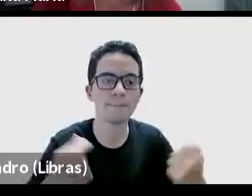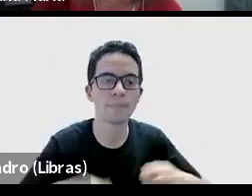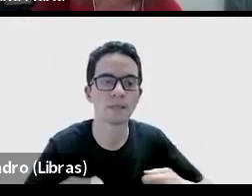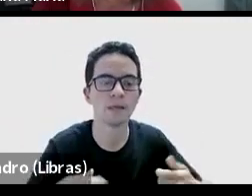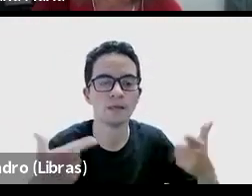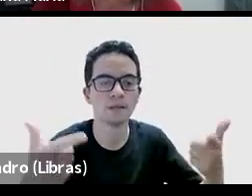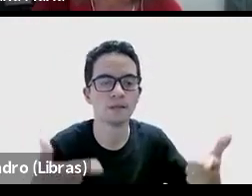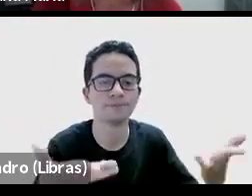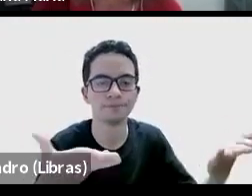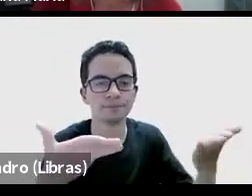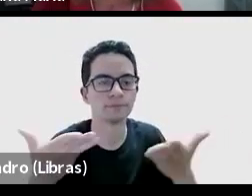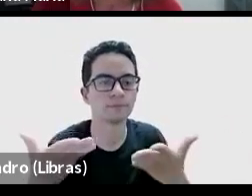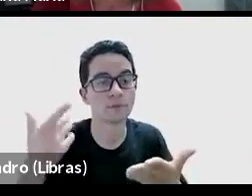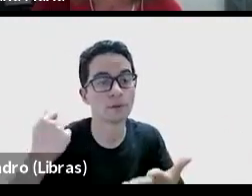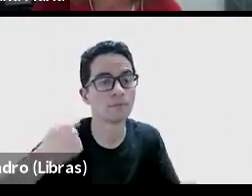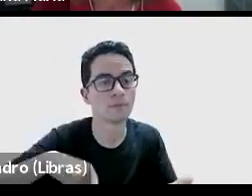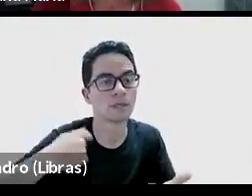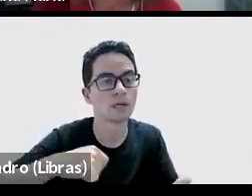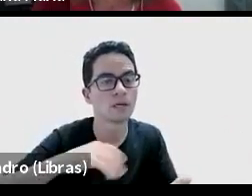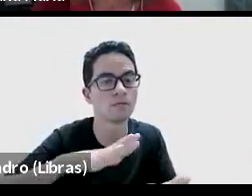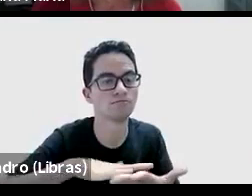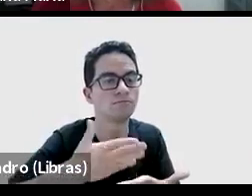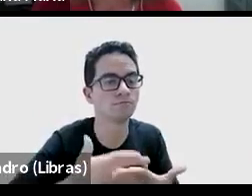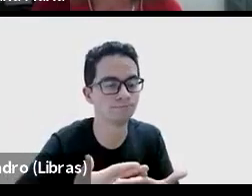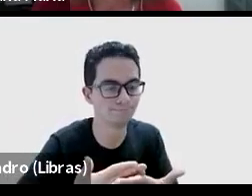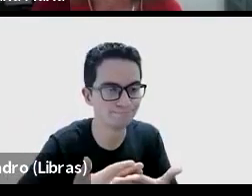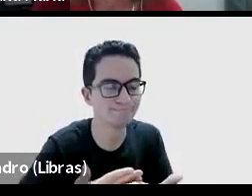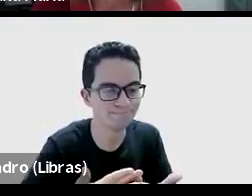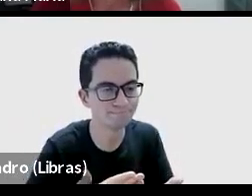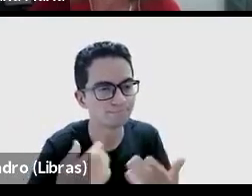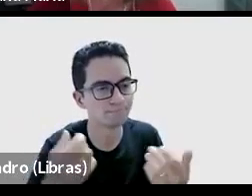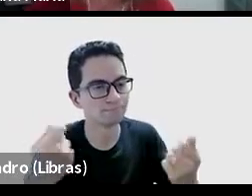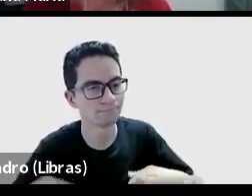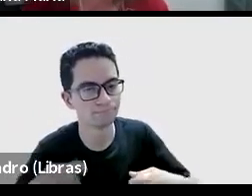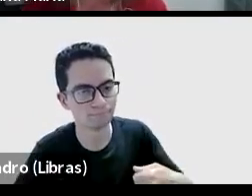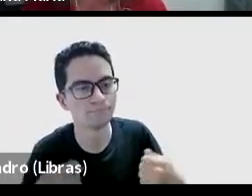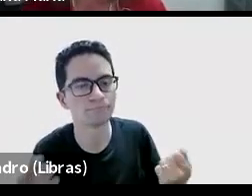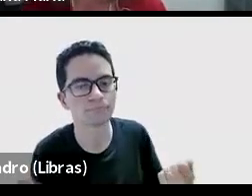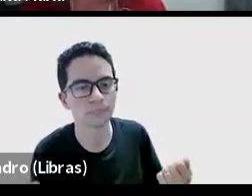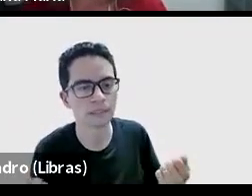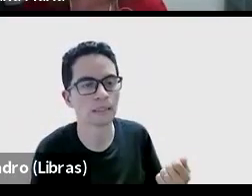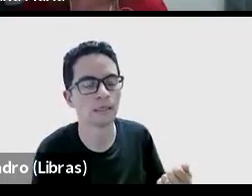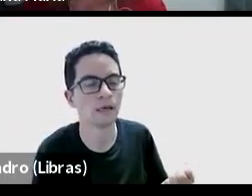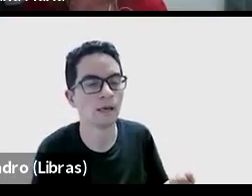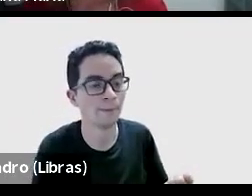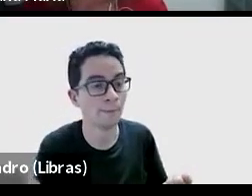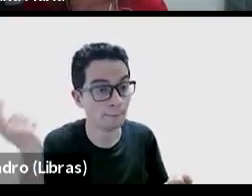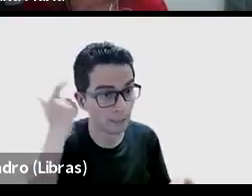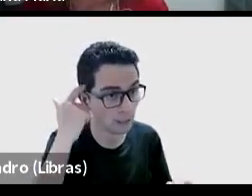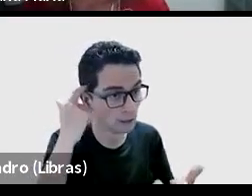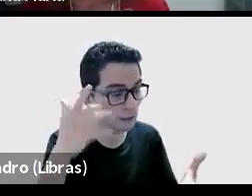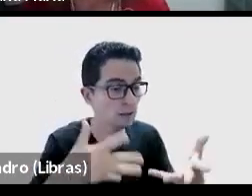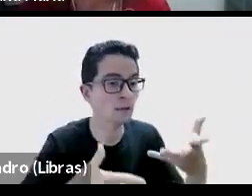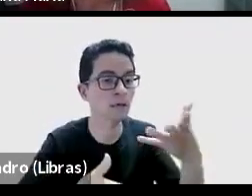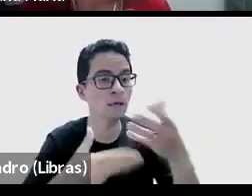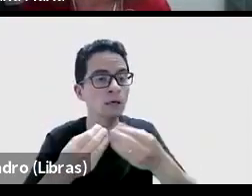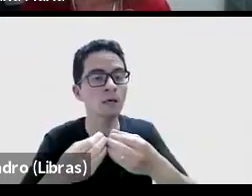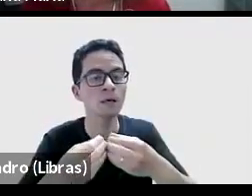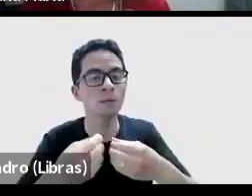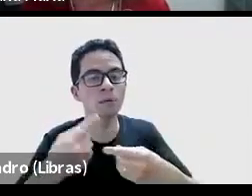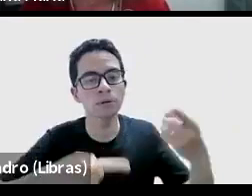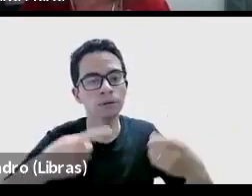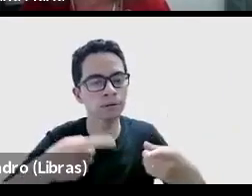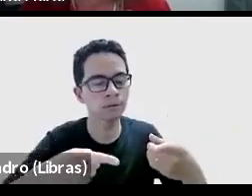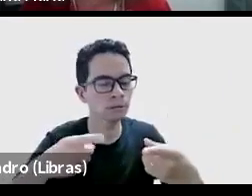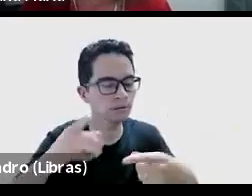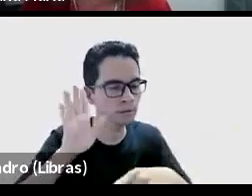ter tradutores e intérpretes, a gente deveria ter, né, uma política constituída, né, de formação de professores,